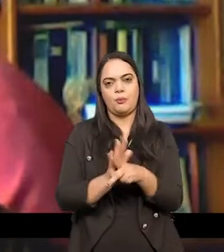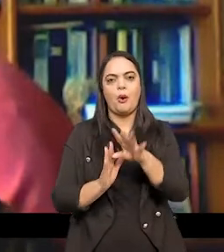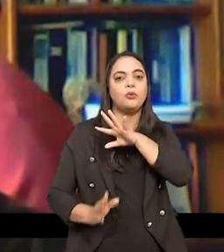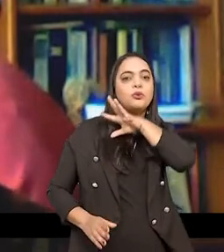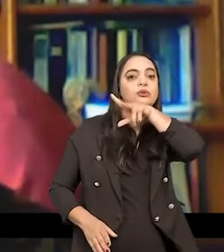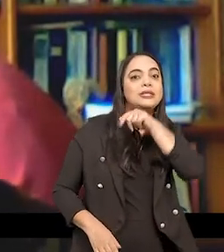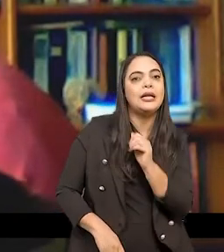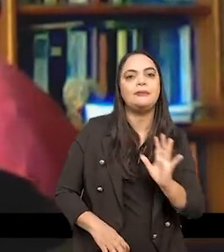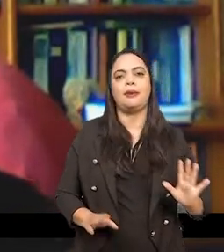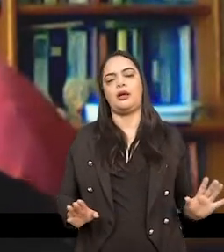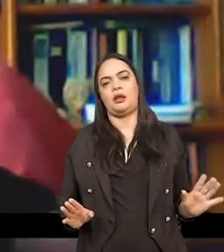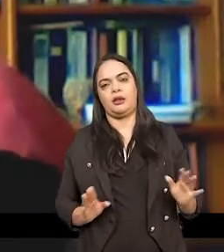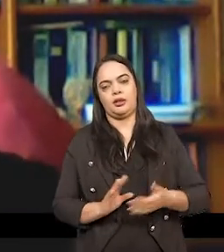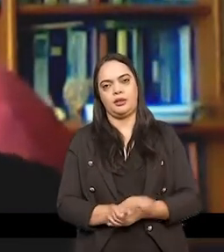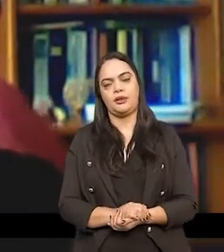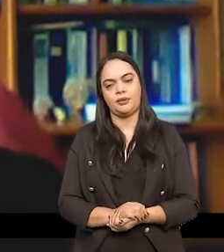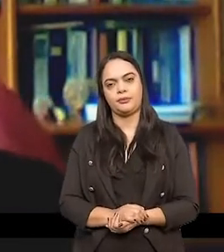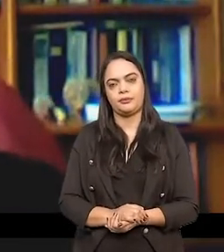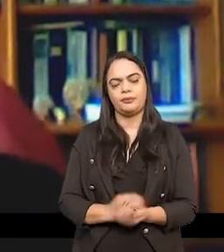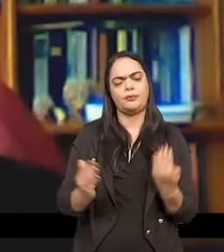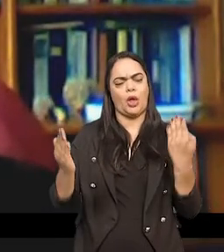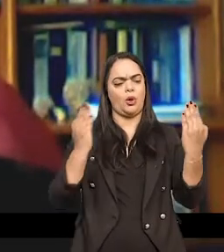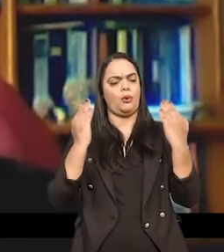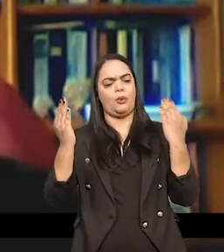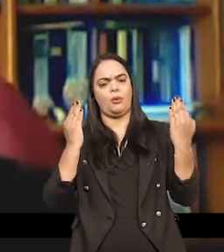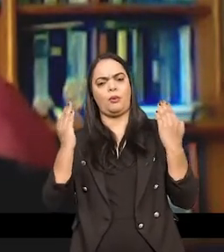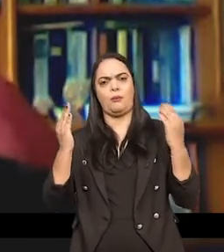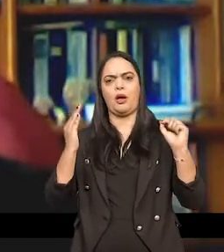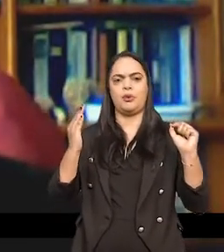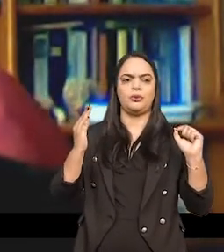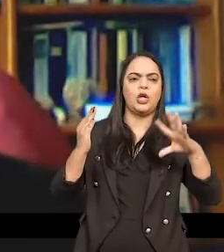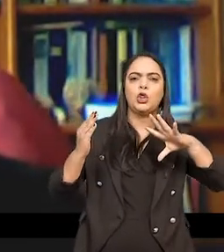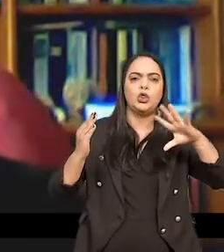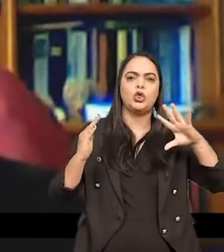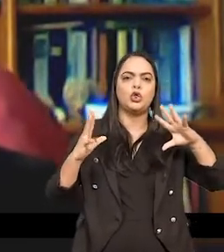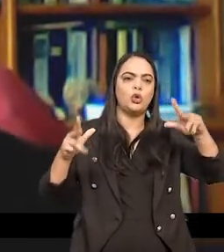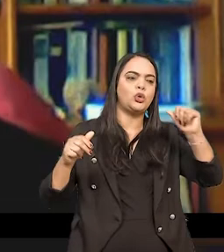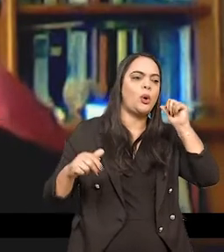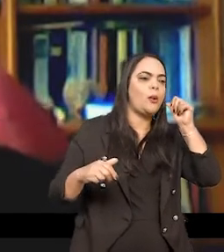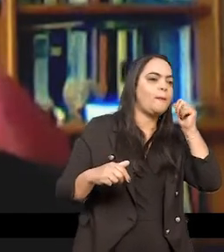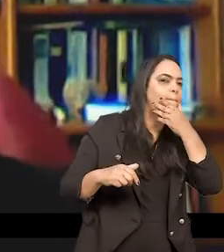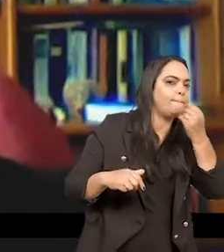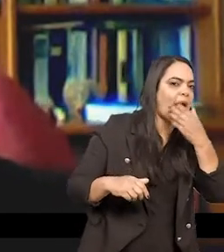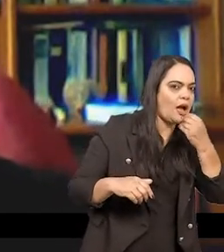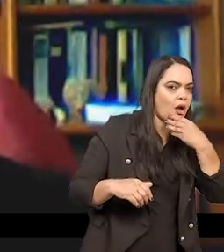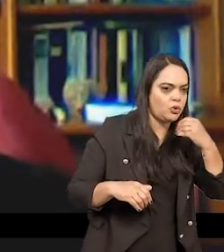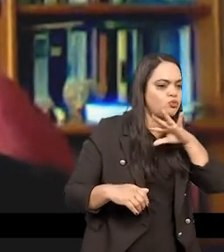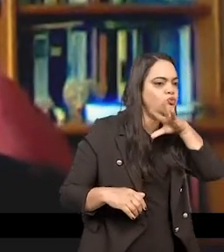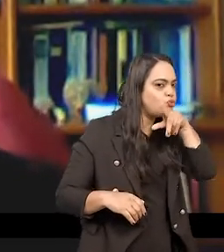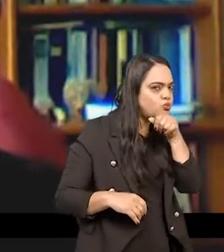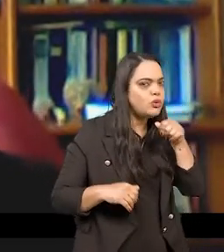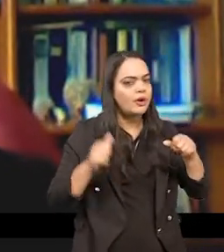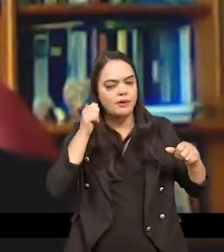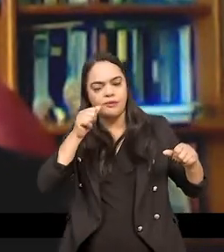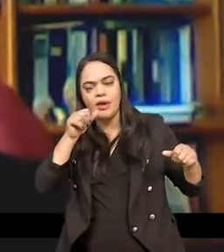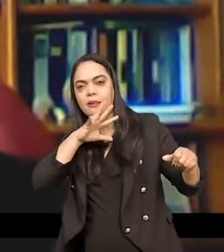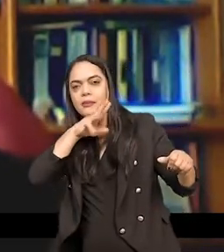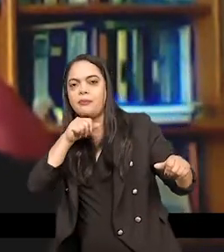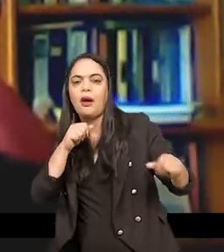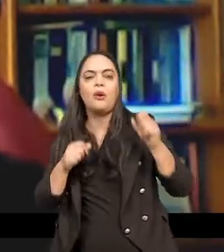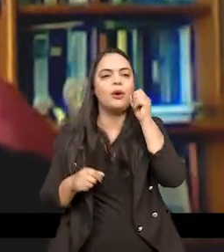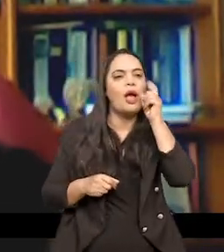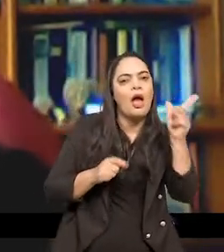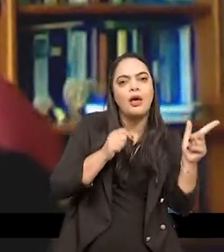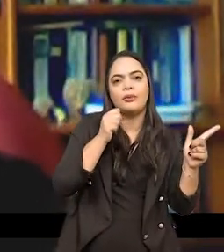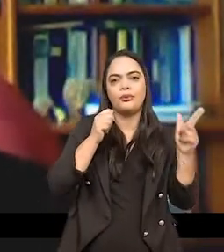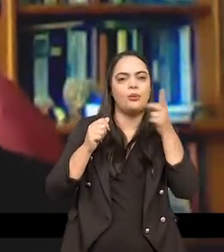Animais, onde ele vai fazer uma comparação entre todos os machos e fêmeas do mundo animal, gato e gata, boi e vaca, tal,